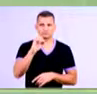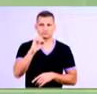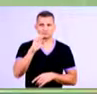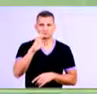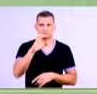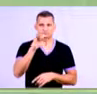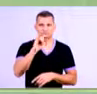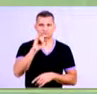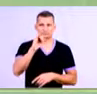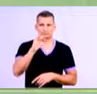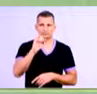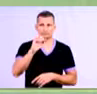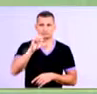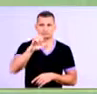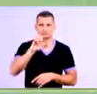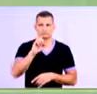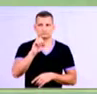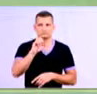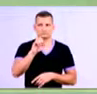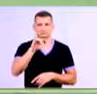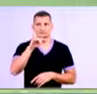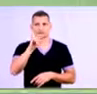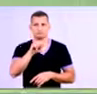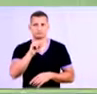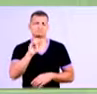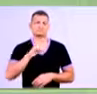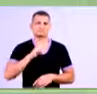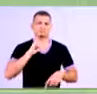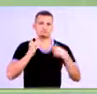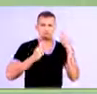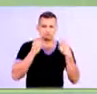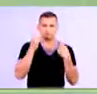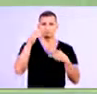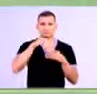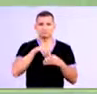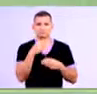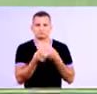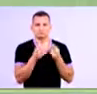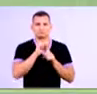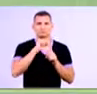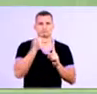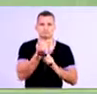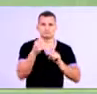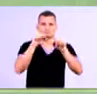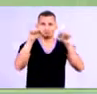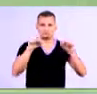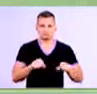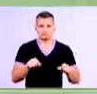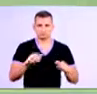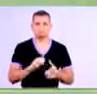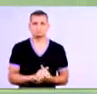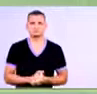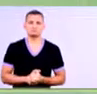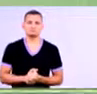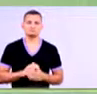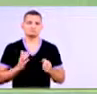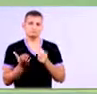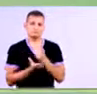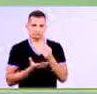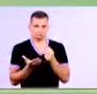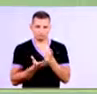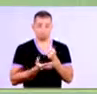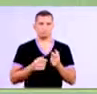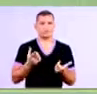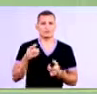dos sistemas dentro de uma estrutura da sociedade. Então, basicamente, são essas